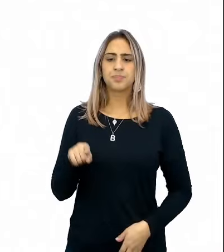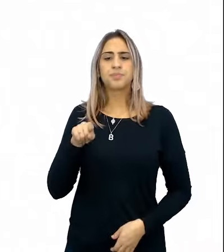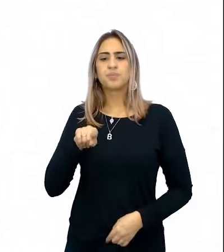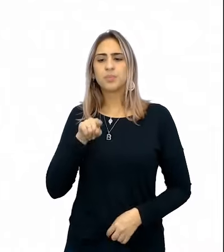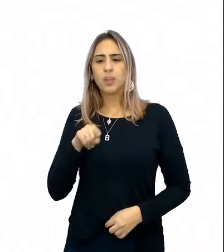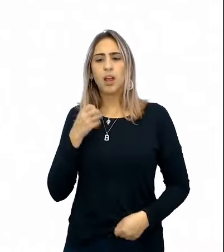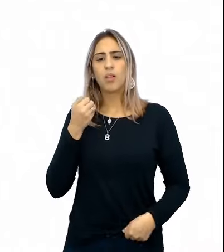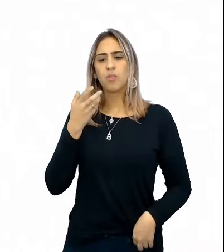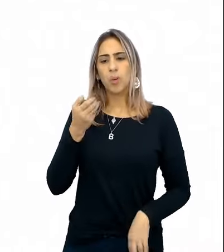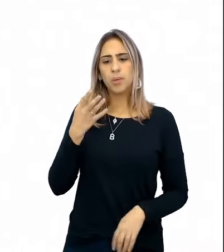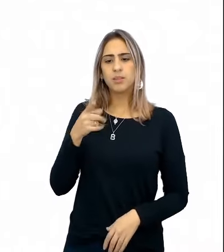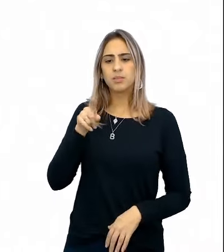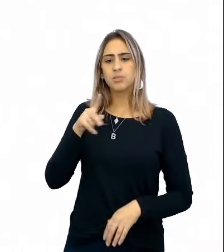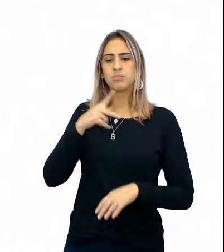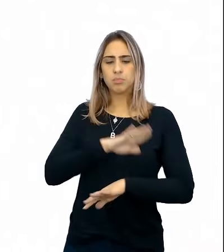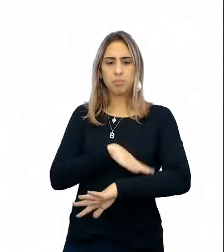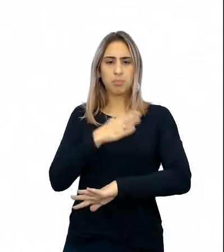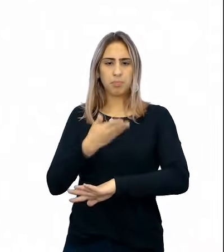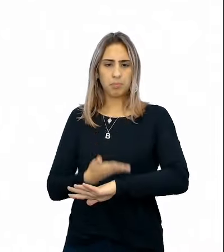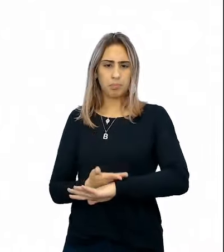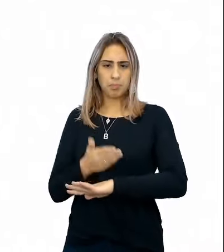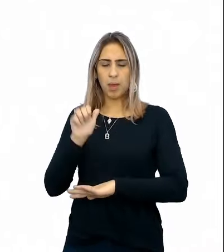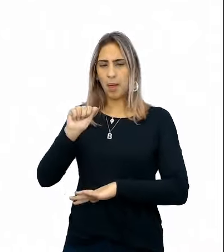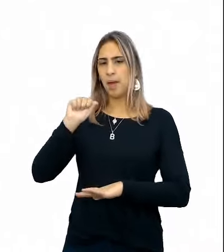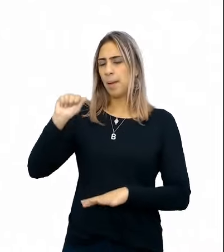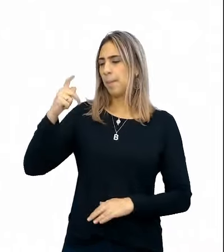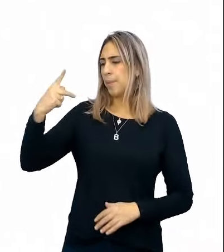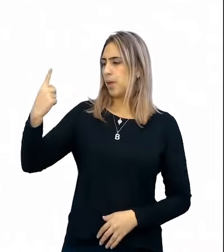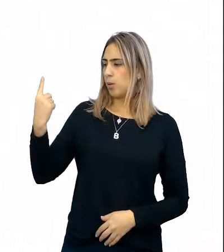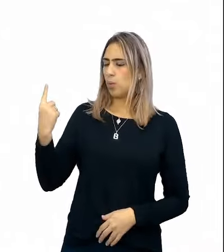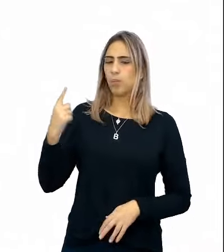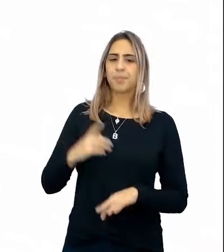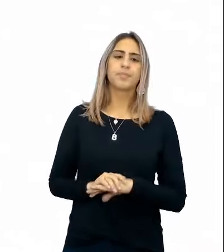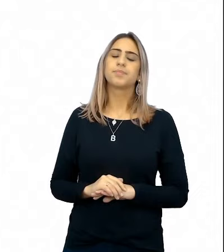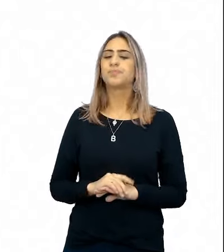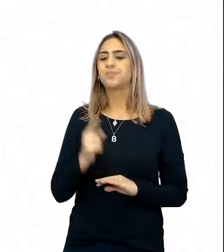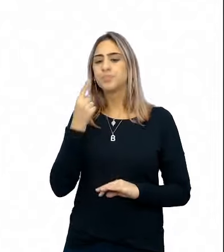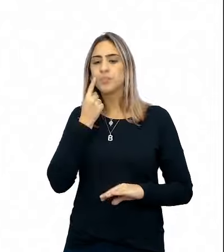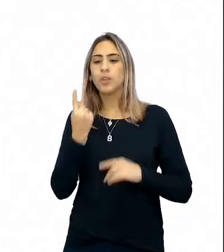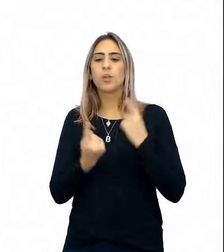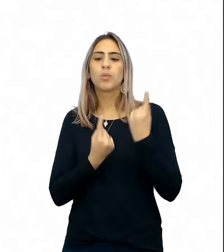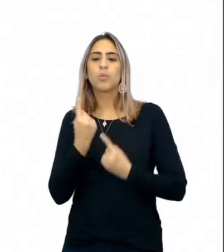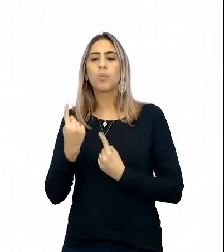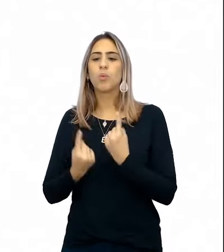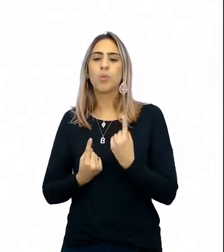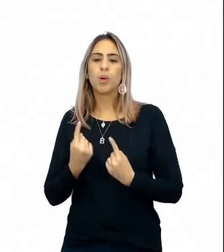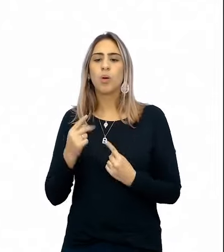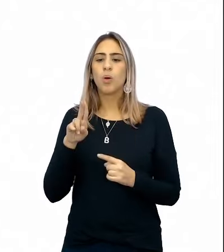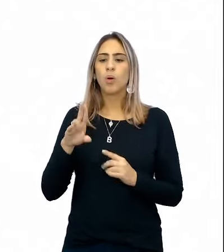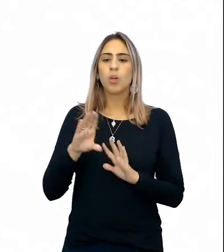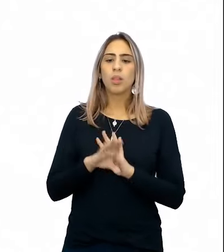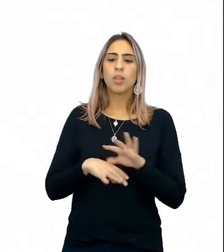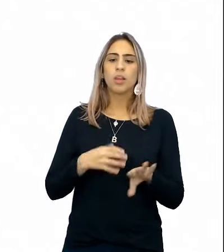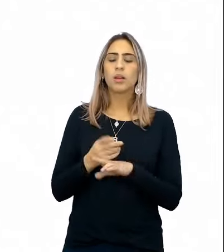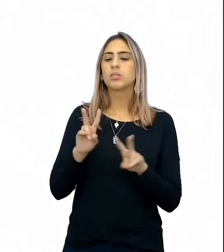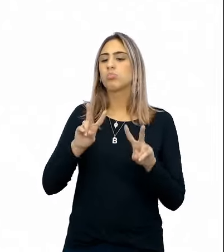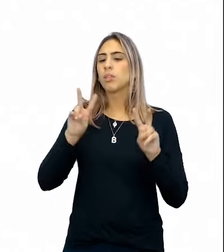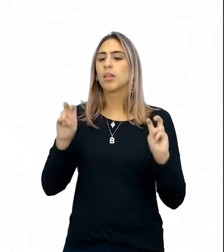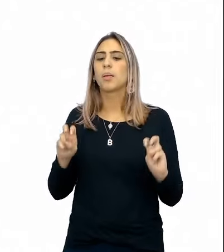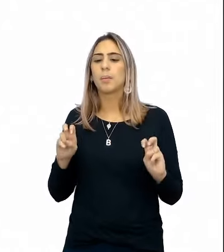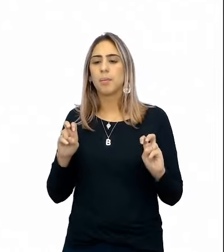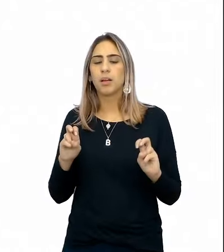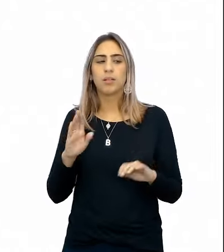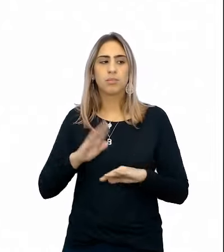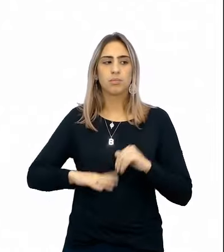os dados da AP1, evidenciando quais as unidades temáticas